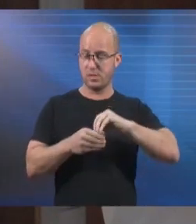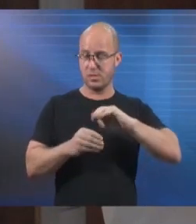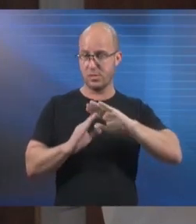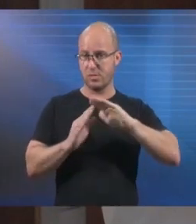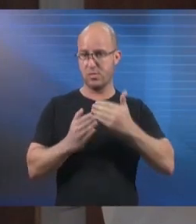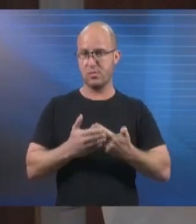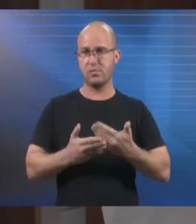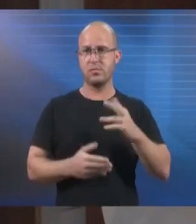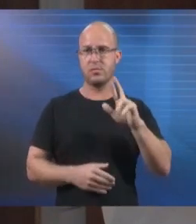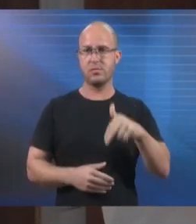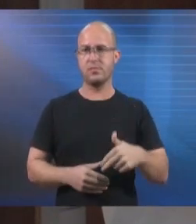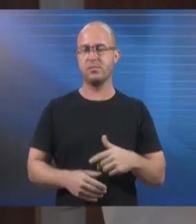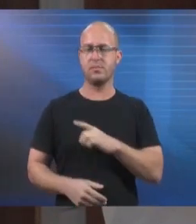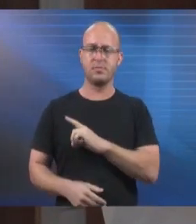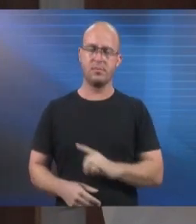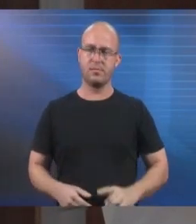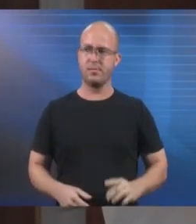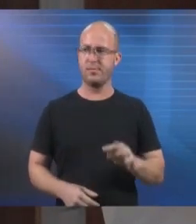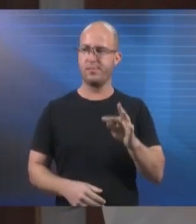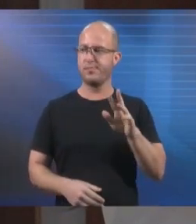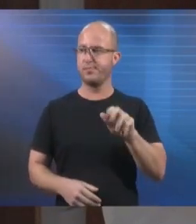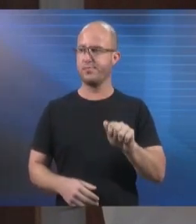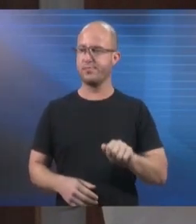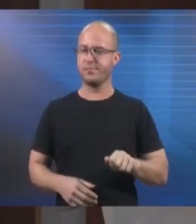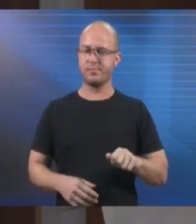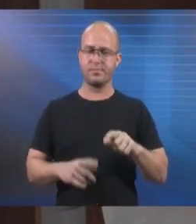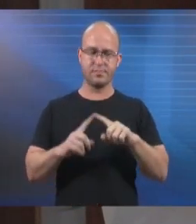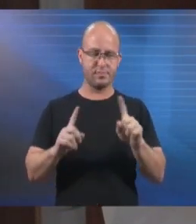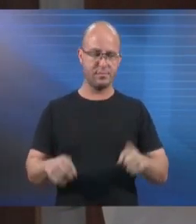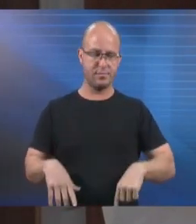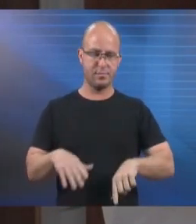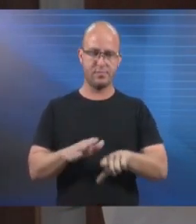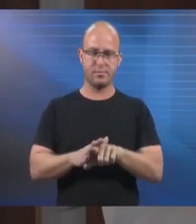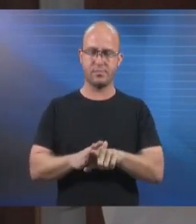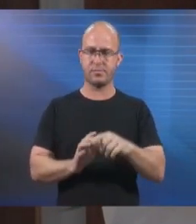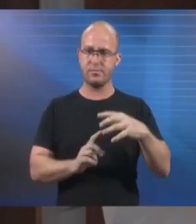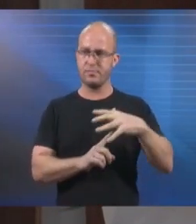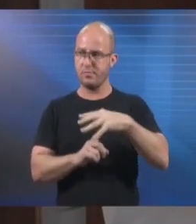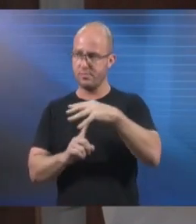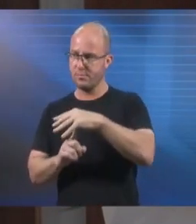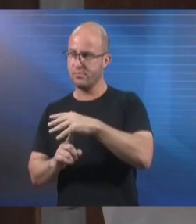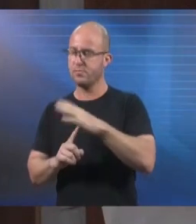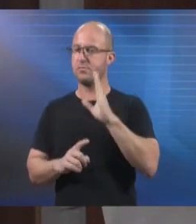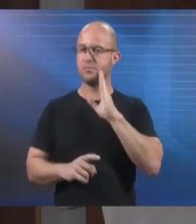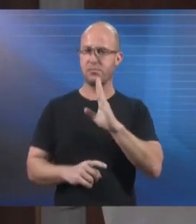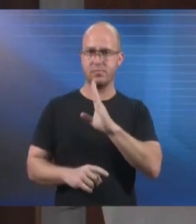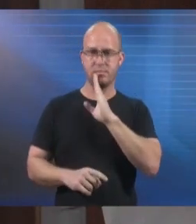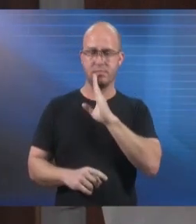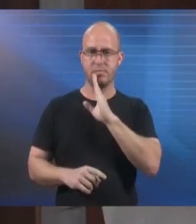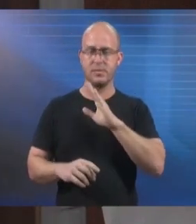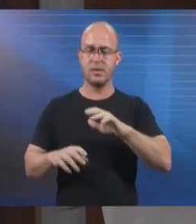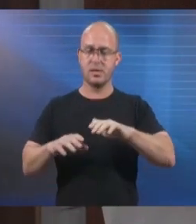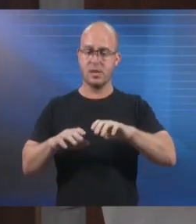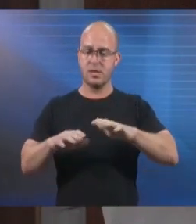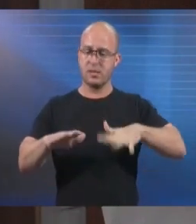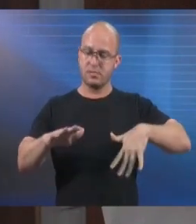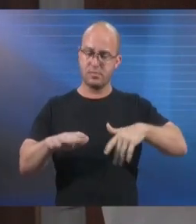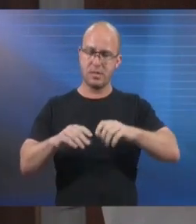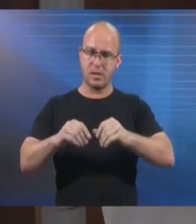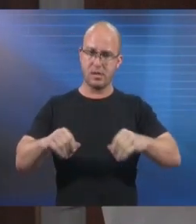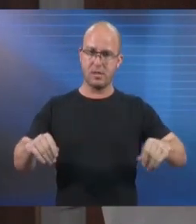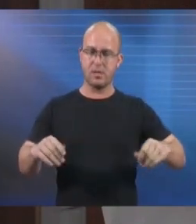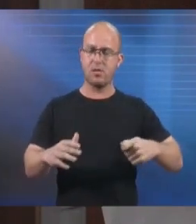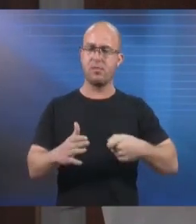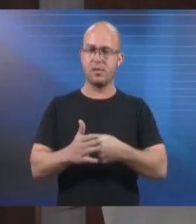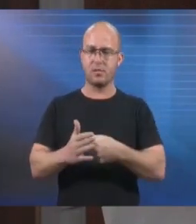deputado Júnior projeto de lei ficam os quiosques bares e restaurantes situados na hla das praias do Estado do Rio Grande Norte